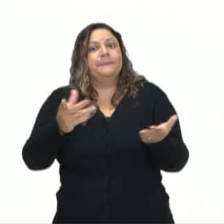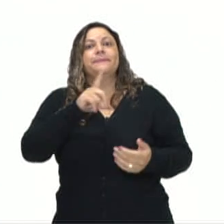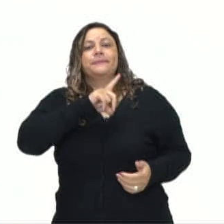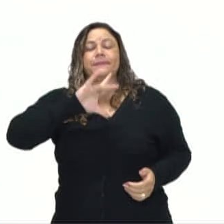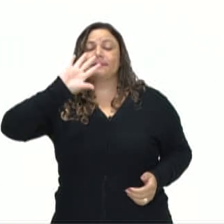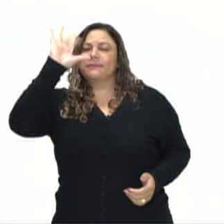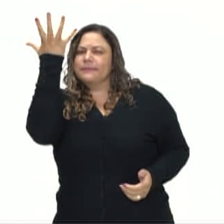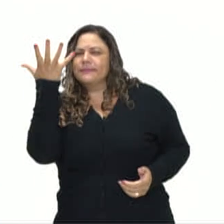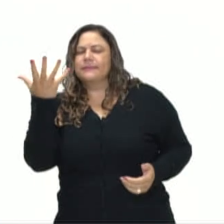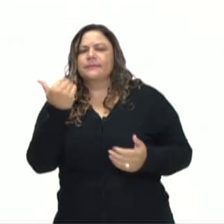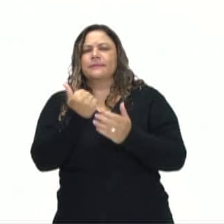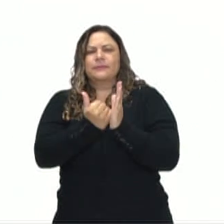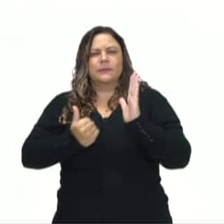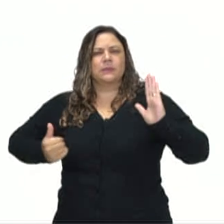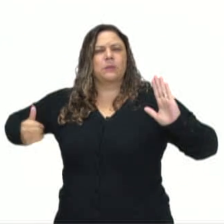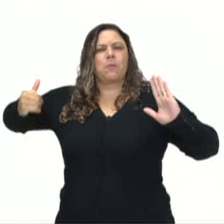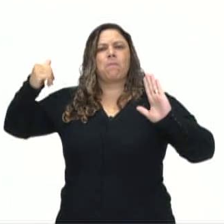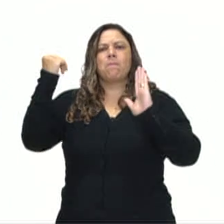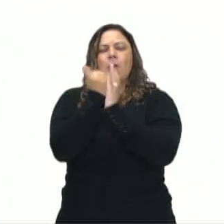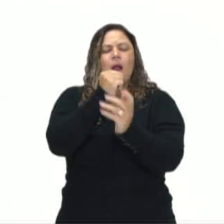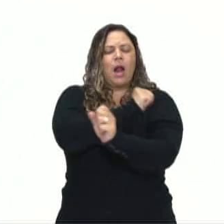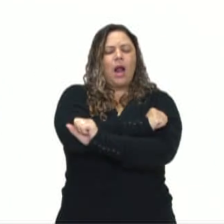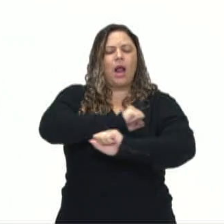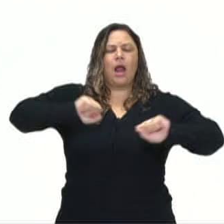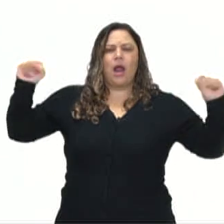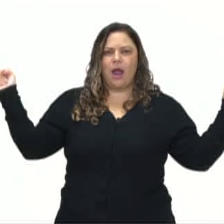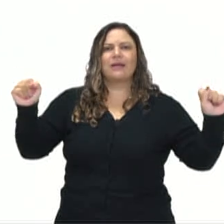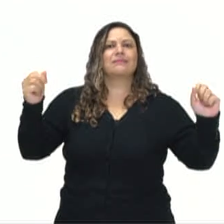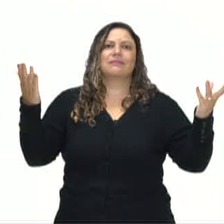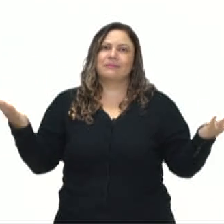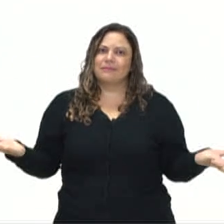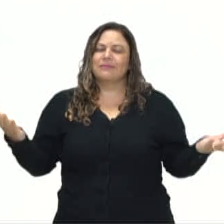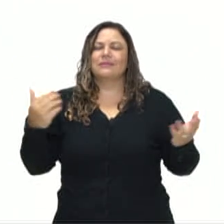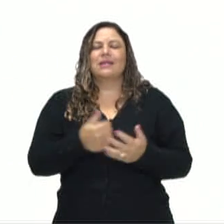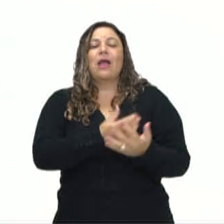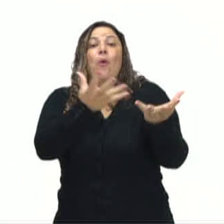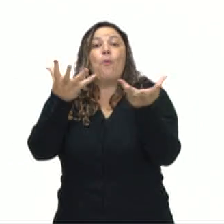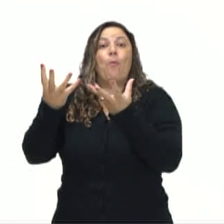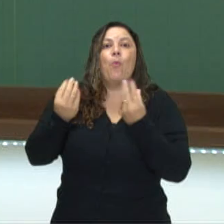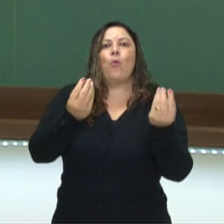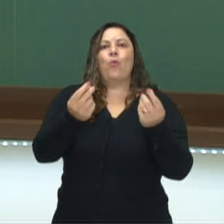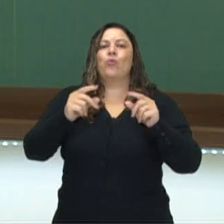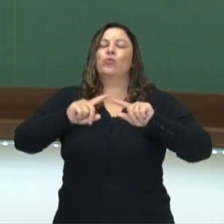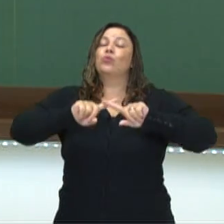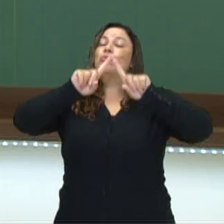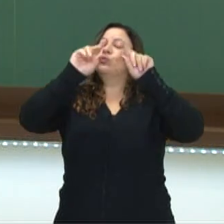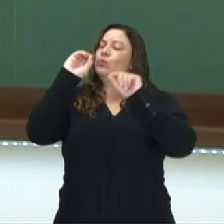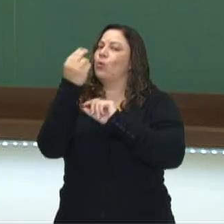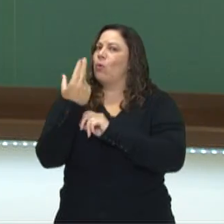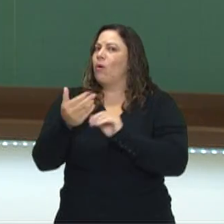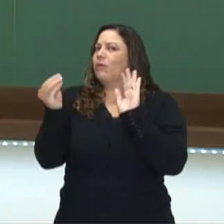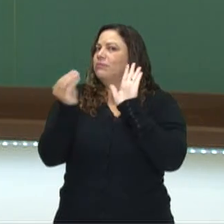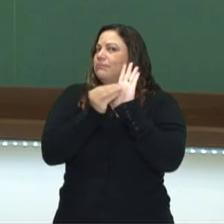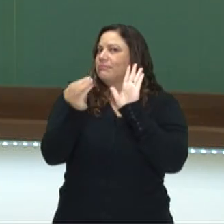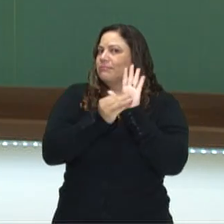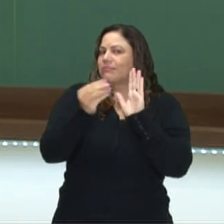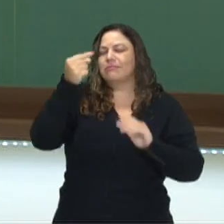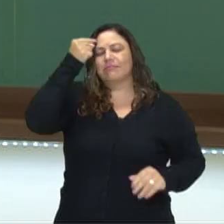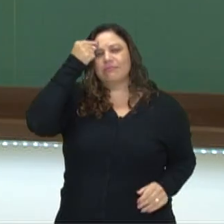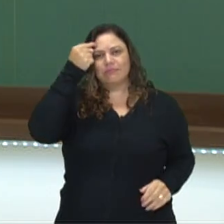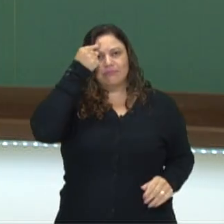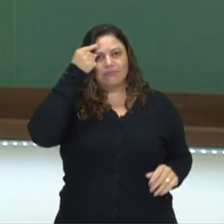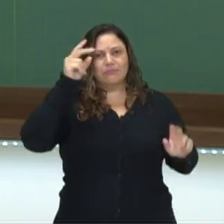extremada, radical, explosiva, seja pelo excesso ou pela falta? Então, pensem um pouquinho